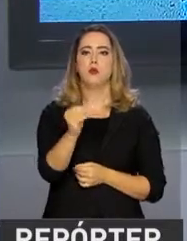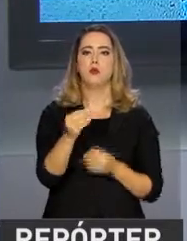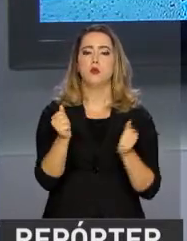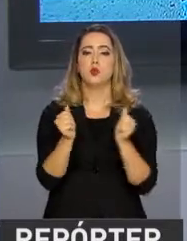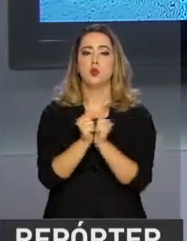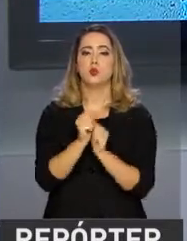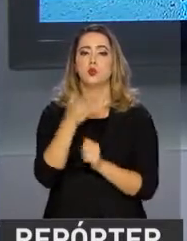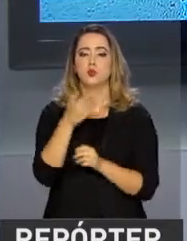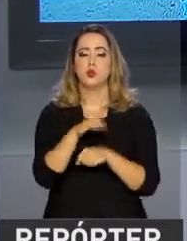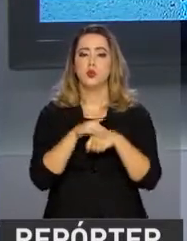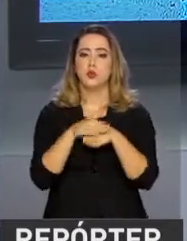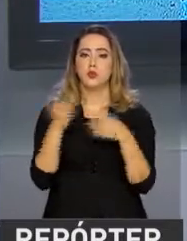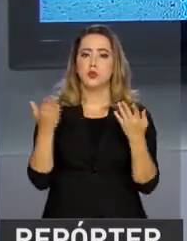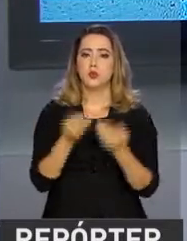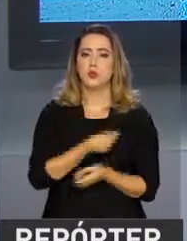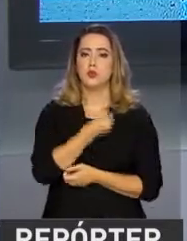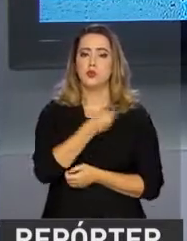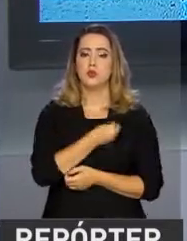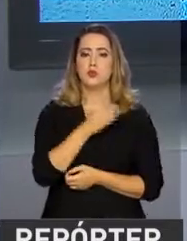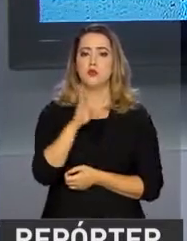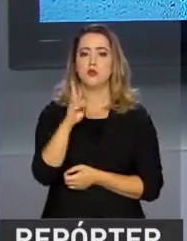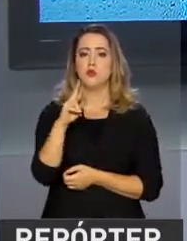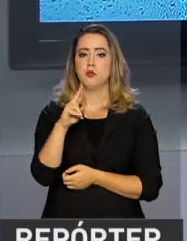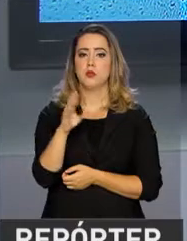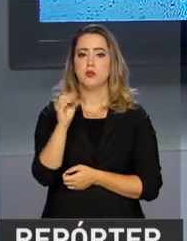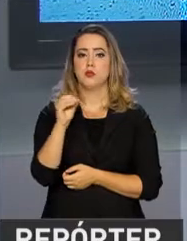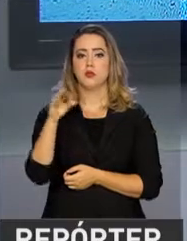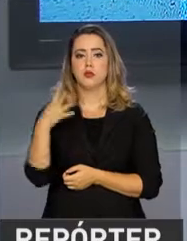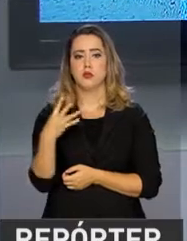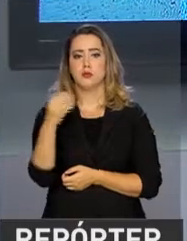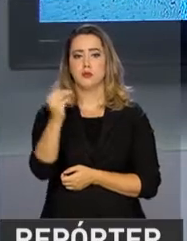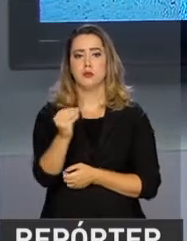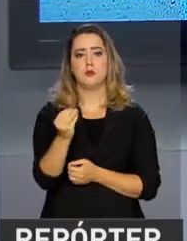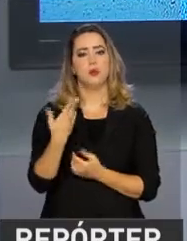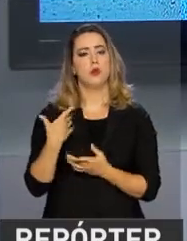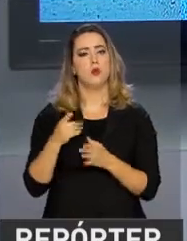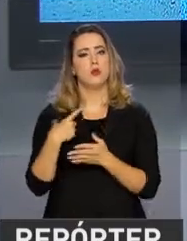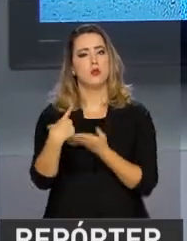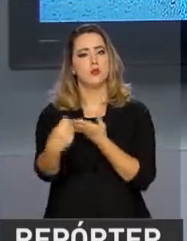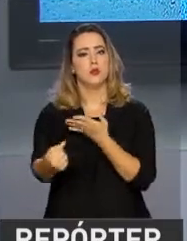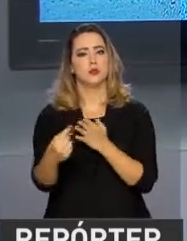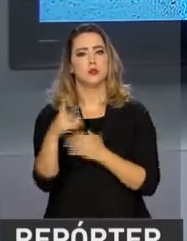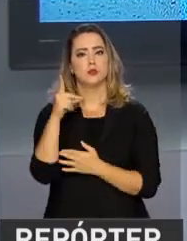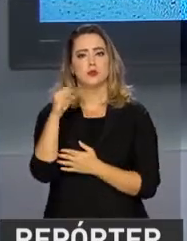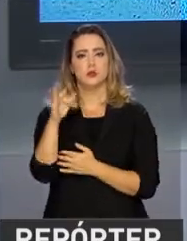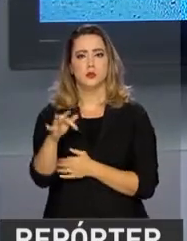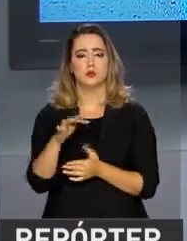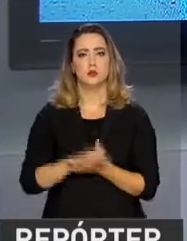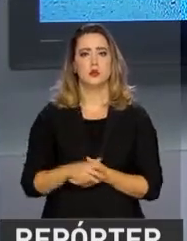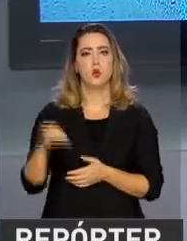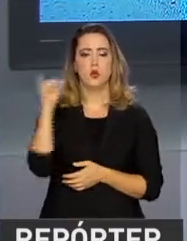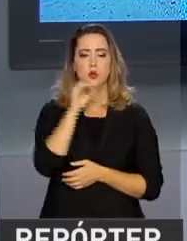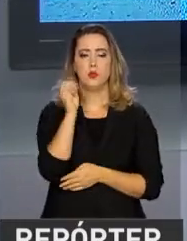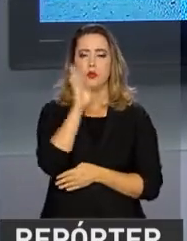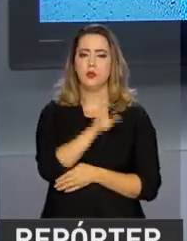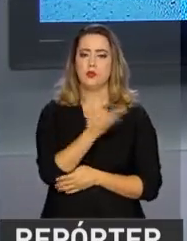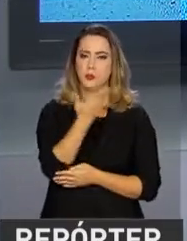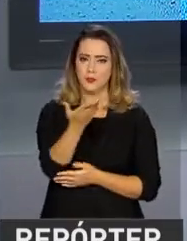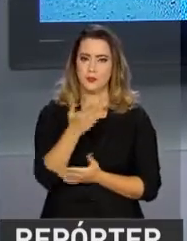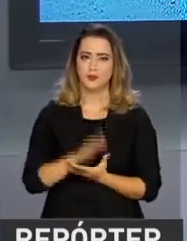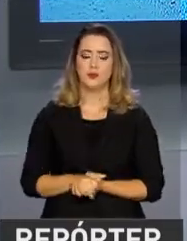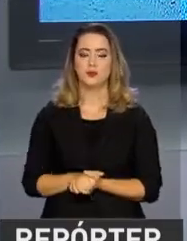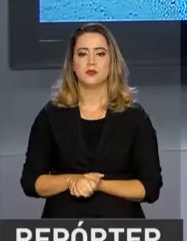que conversa ao vivo da br 0 40 uma das saídas do distrito federal olá pablo boa tarde pra